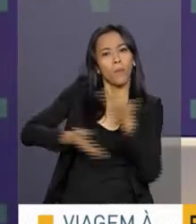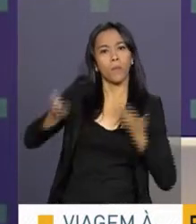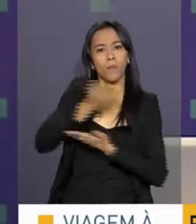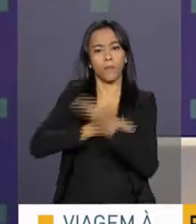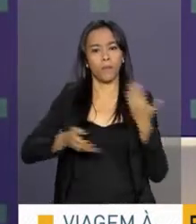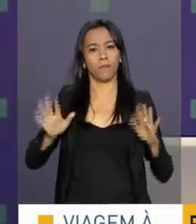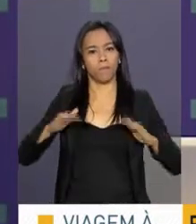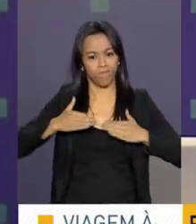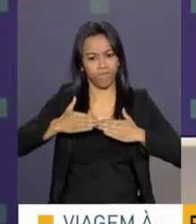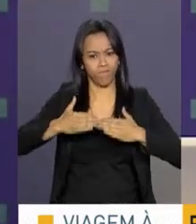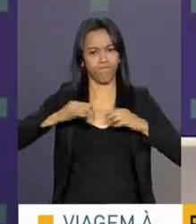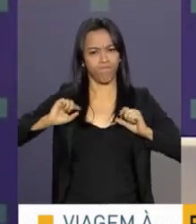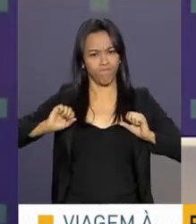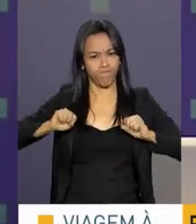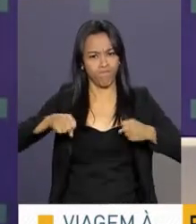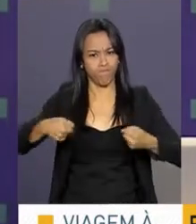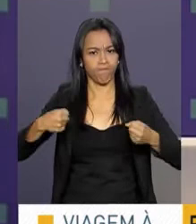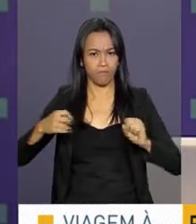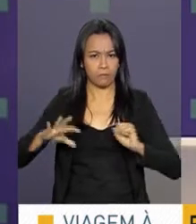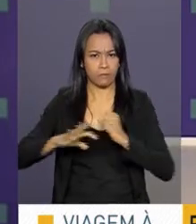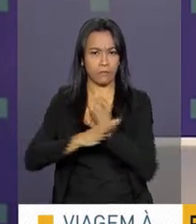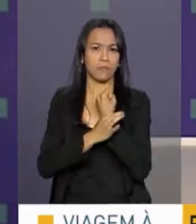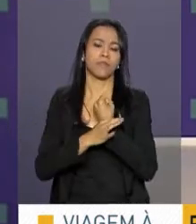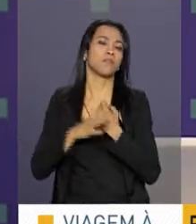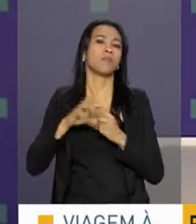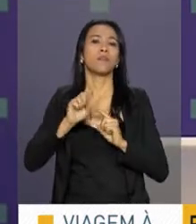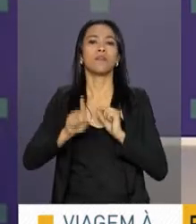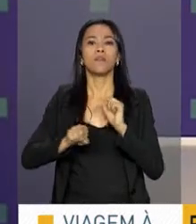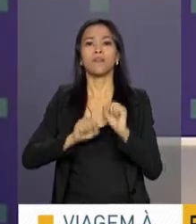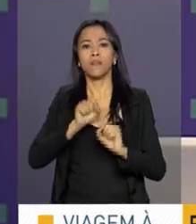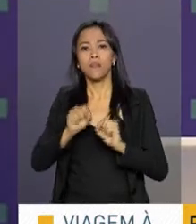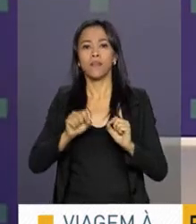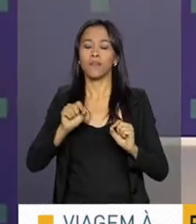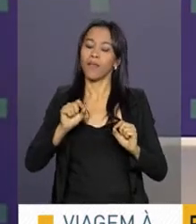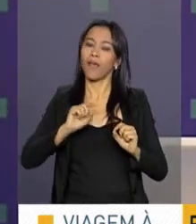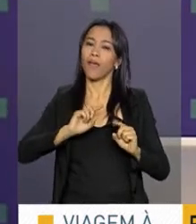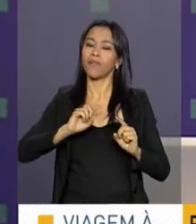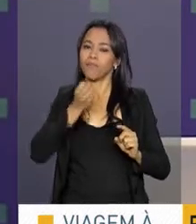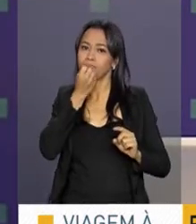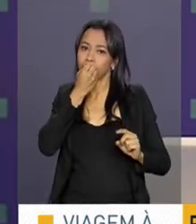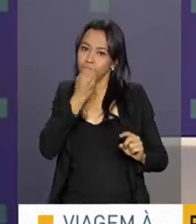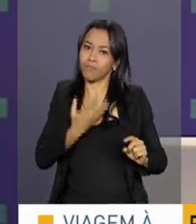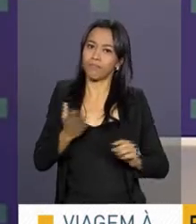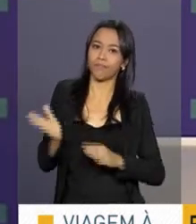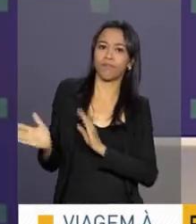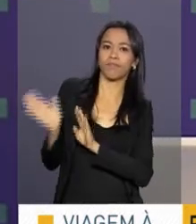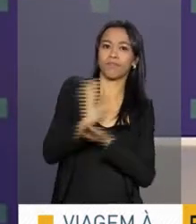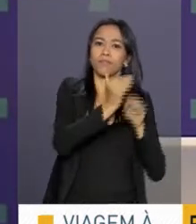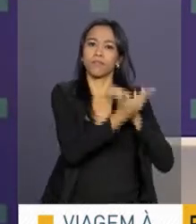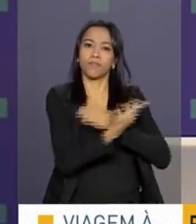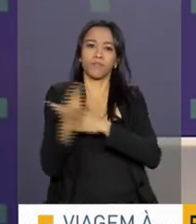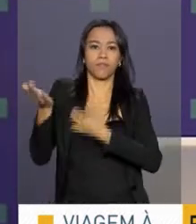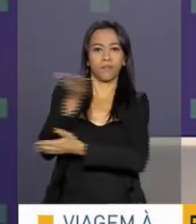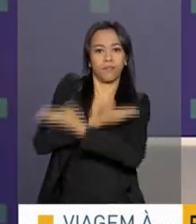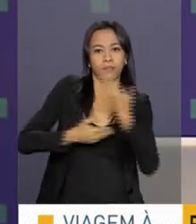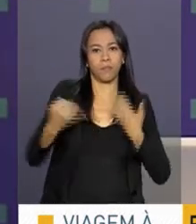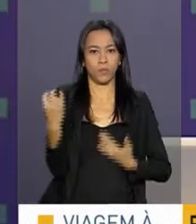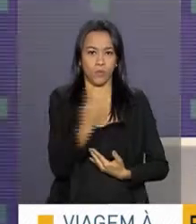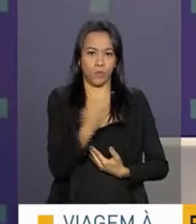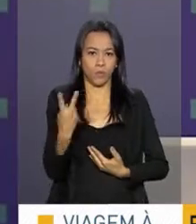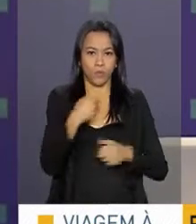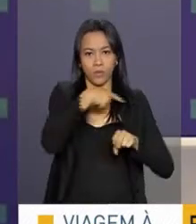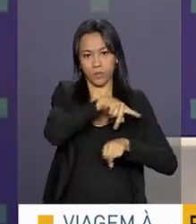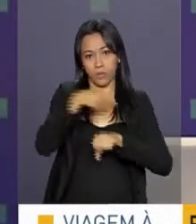profunda, perene e que soma para os dois países o senso de uma oportunidade